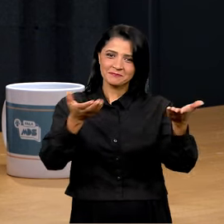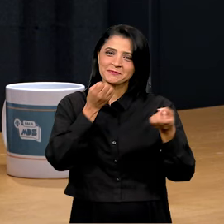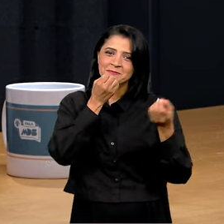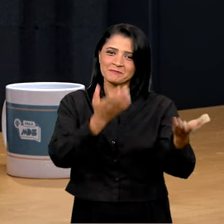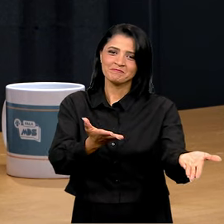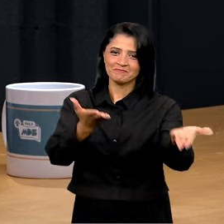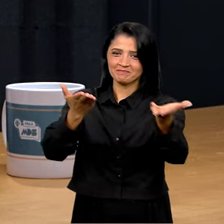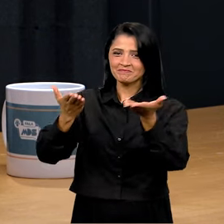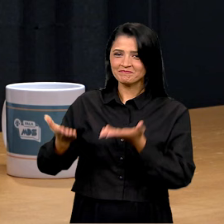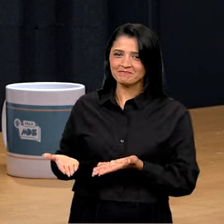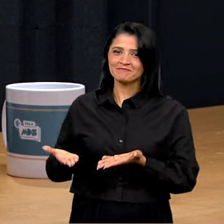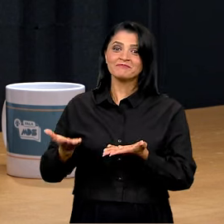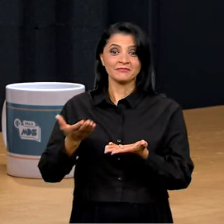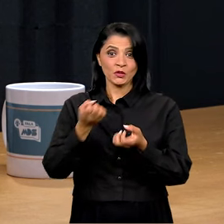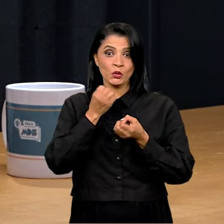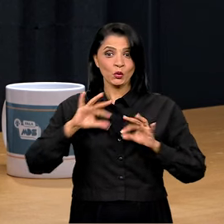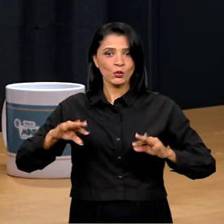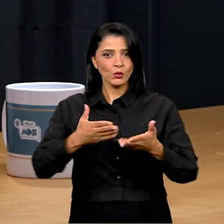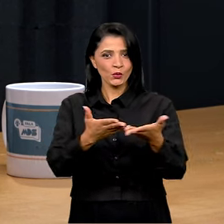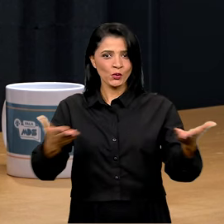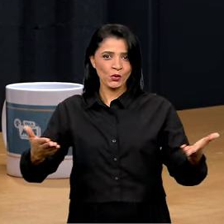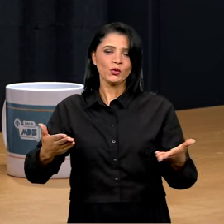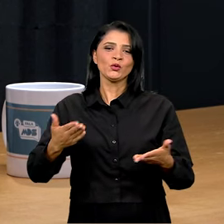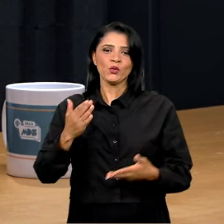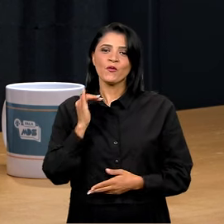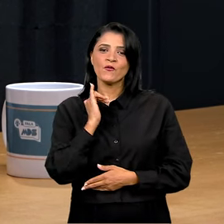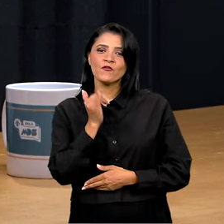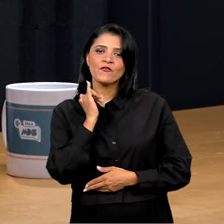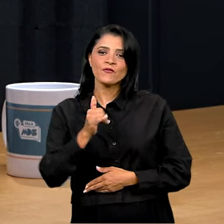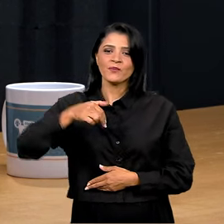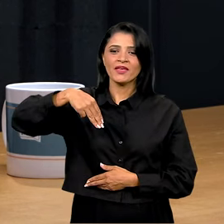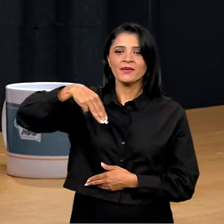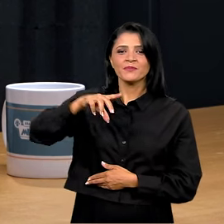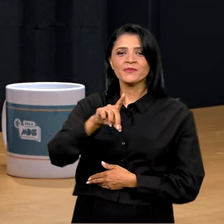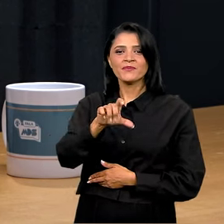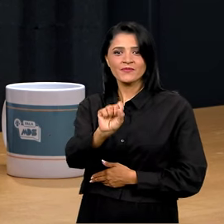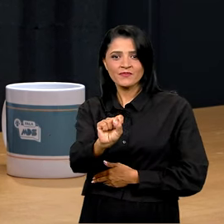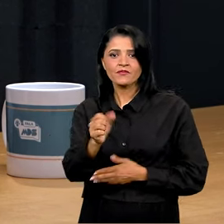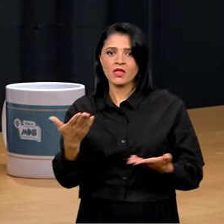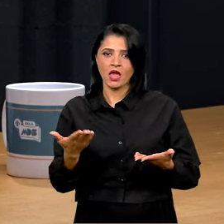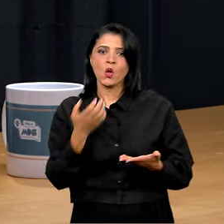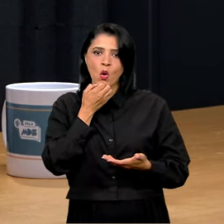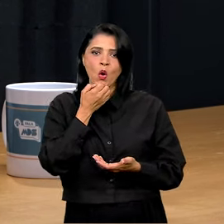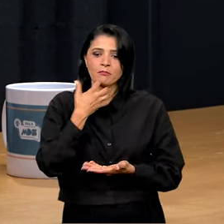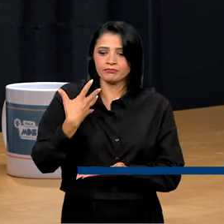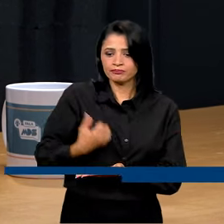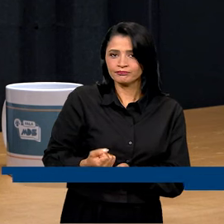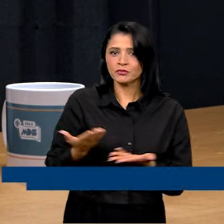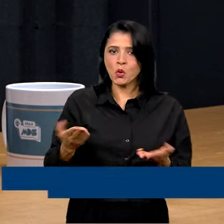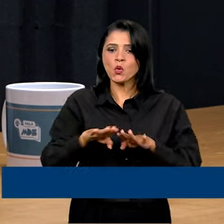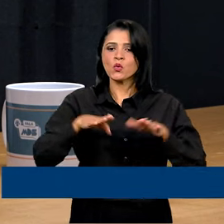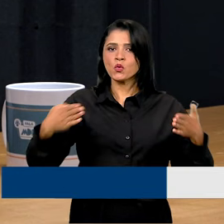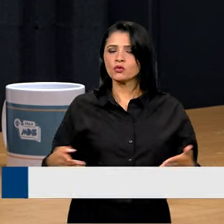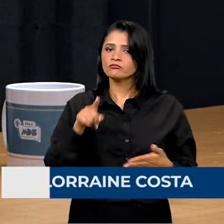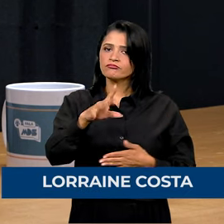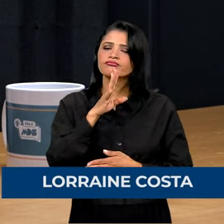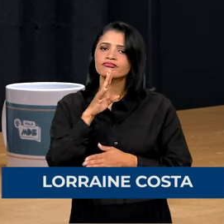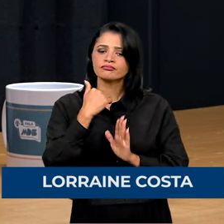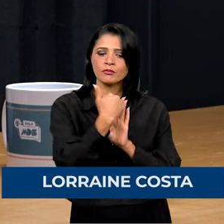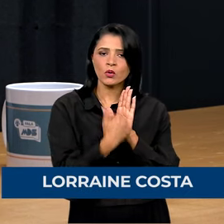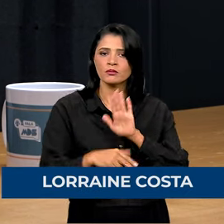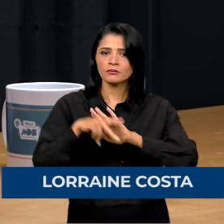Olá sejam todas bem-vindas e bem-vindos ao fala MDS neste mesa cast Você conhece as ações e